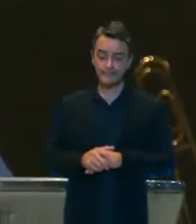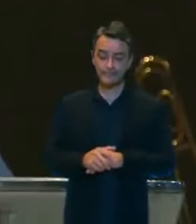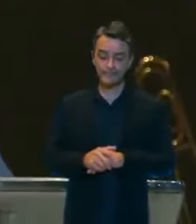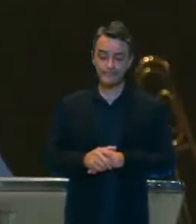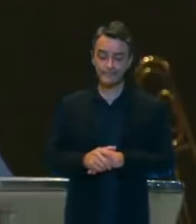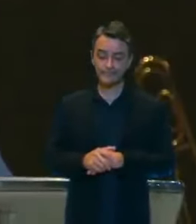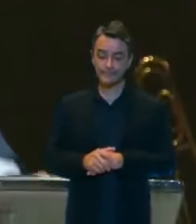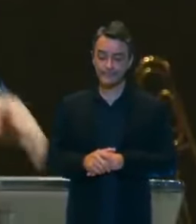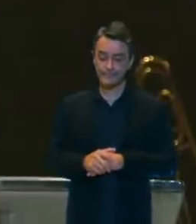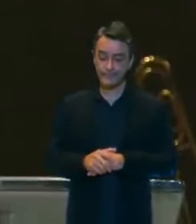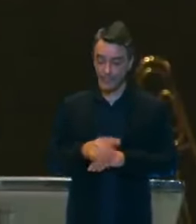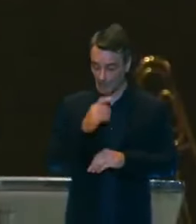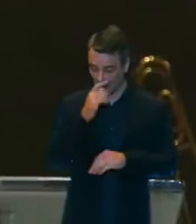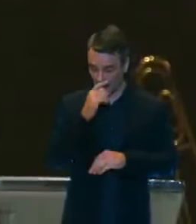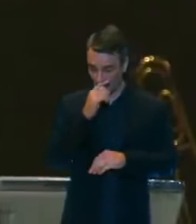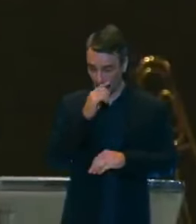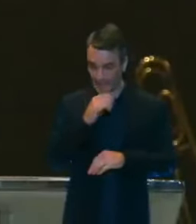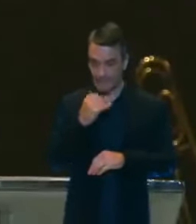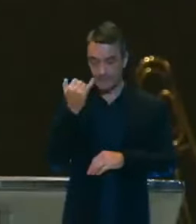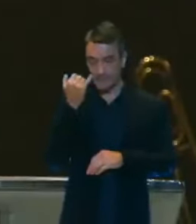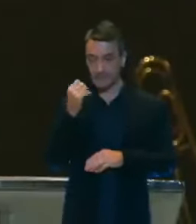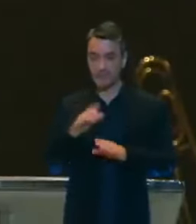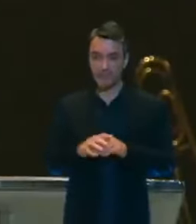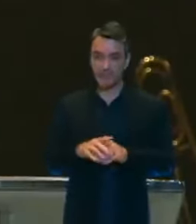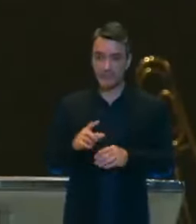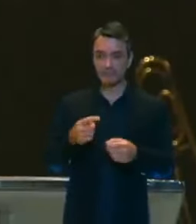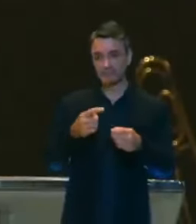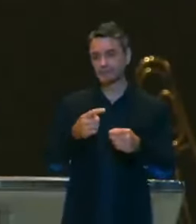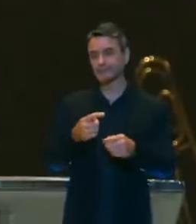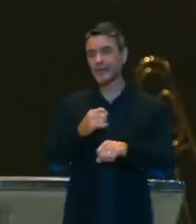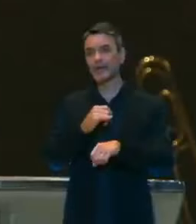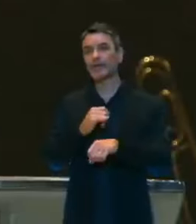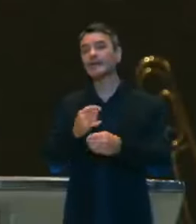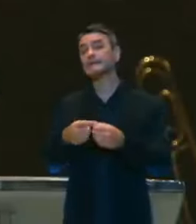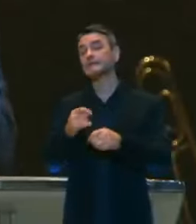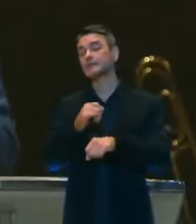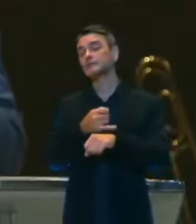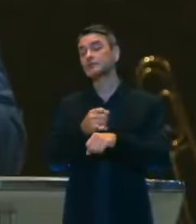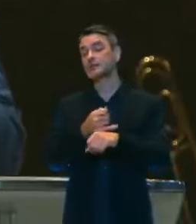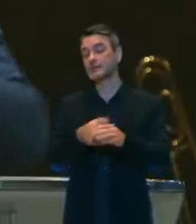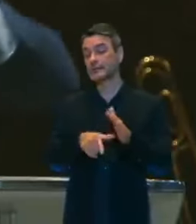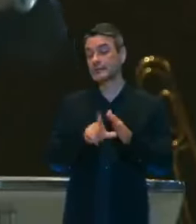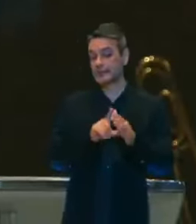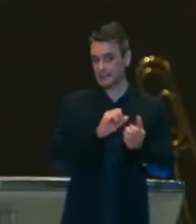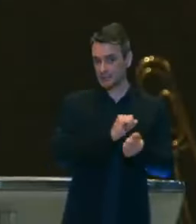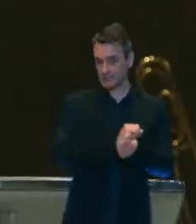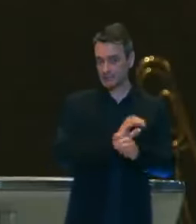Ele está ali e Jerusalém está sitiada. Isso foi antes do exílio.